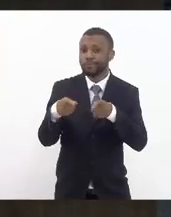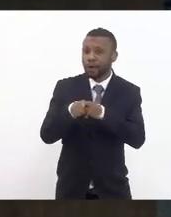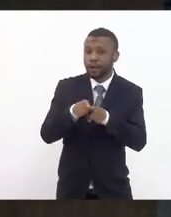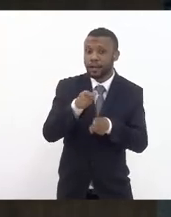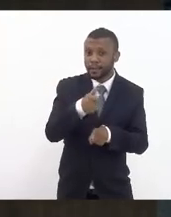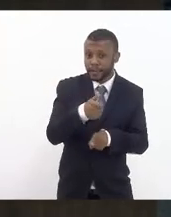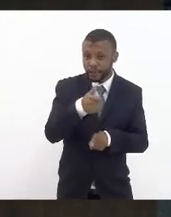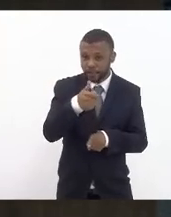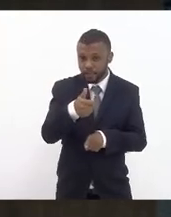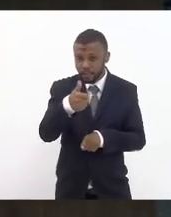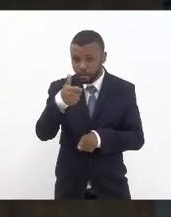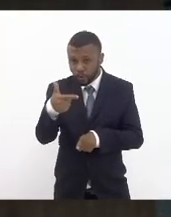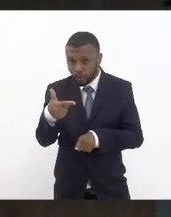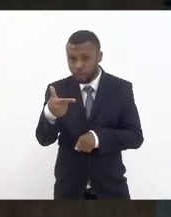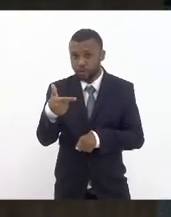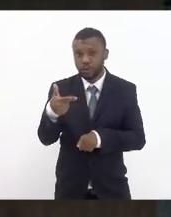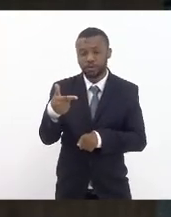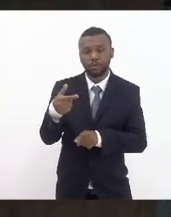112 de 13,